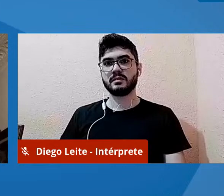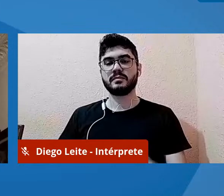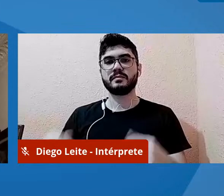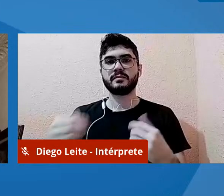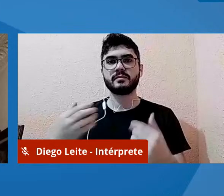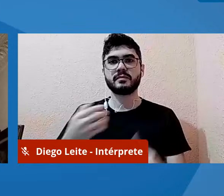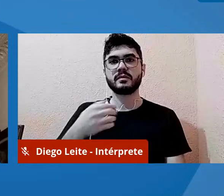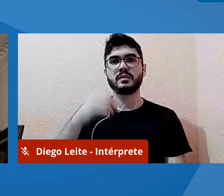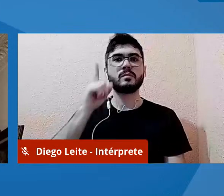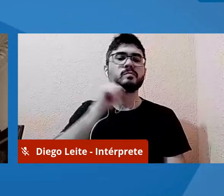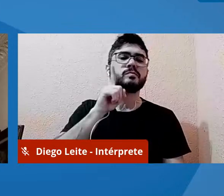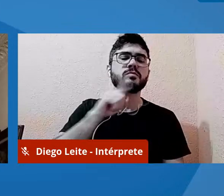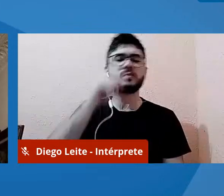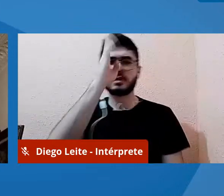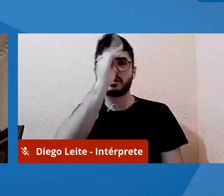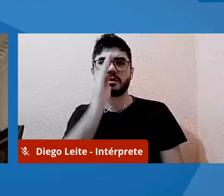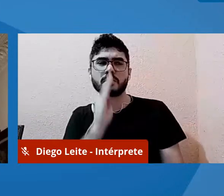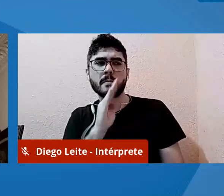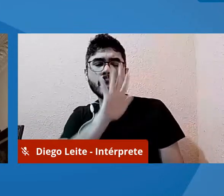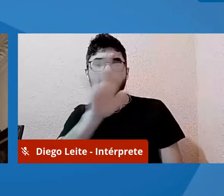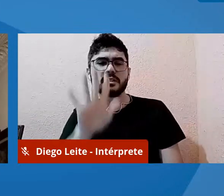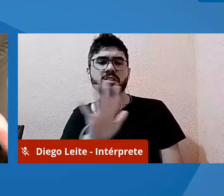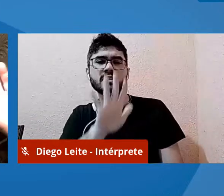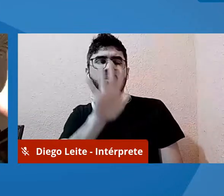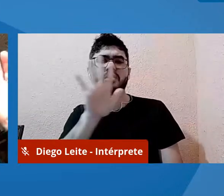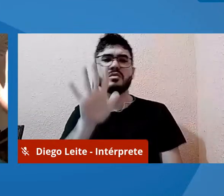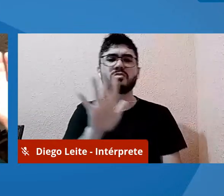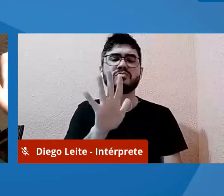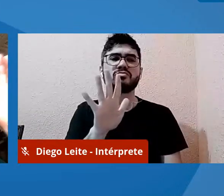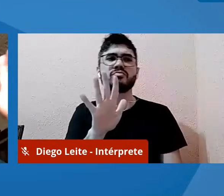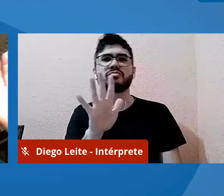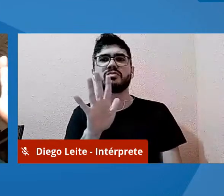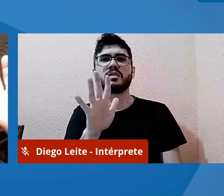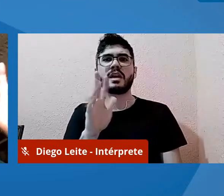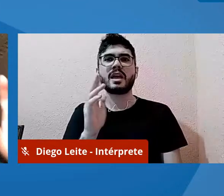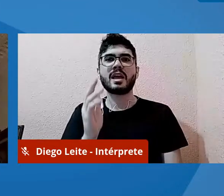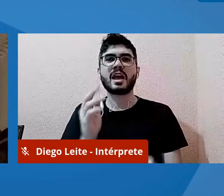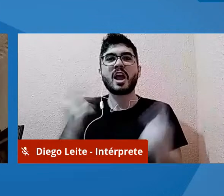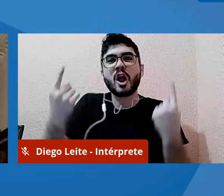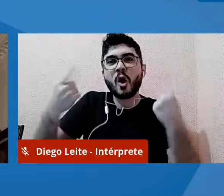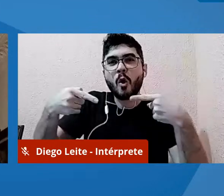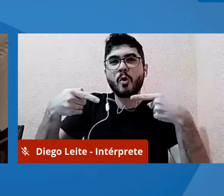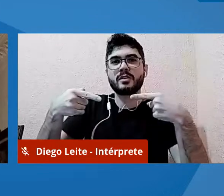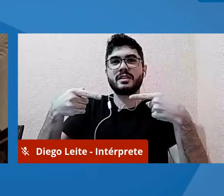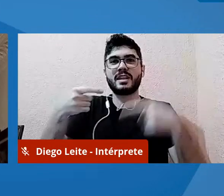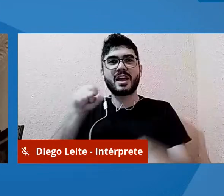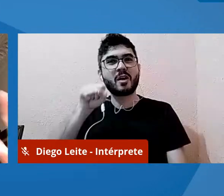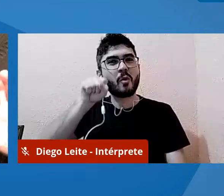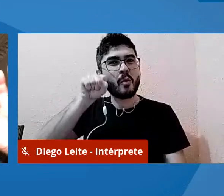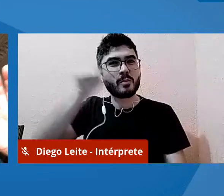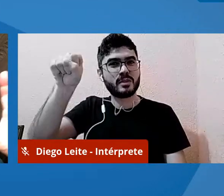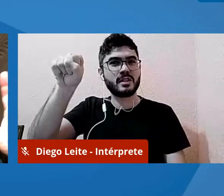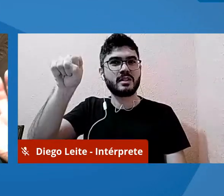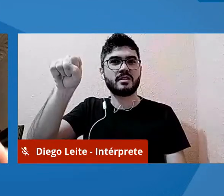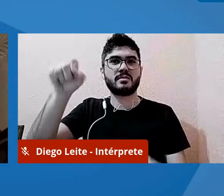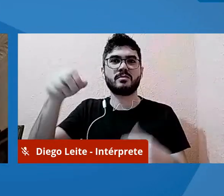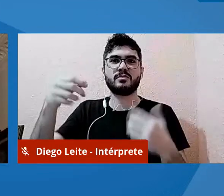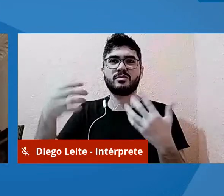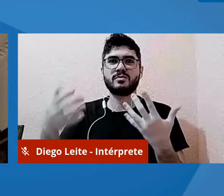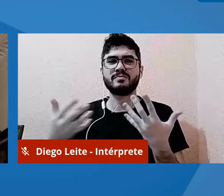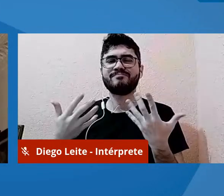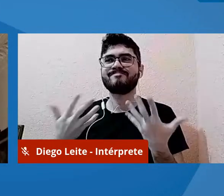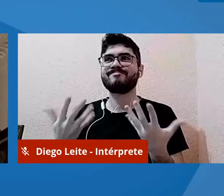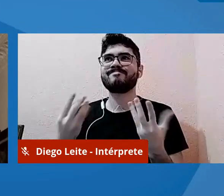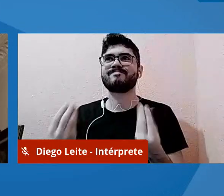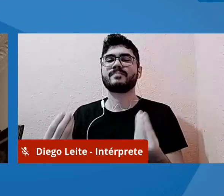e Brasil, talvez sejam os casos onde esse anticomunismo, né, é delirante, né,